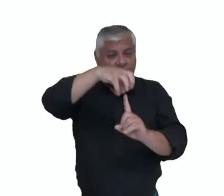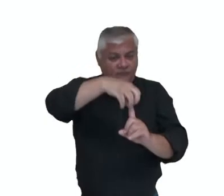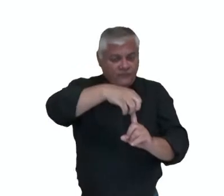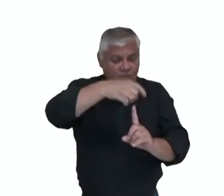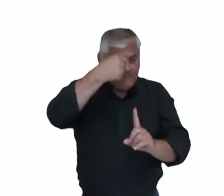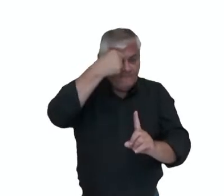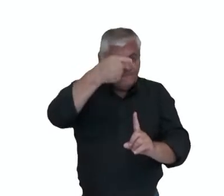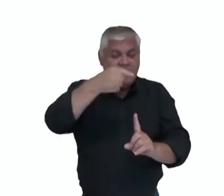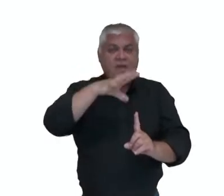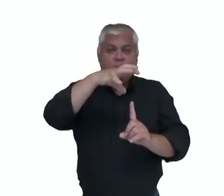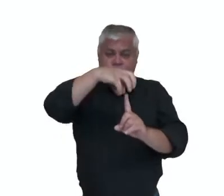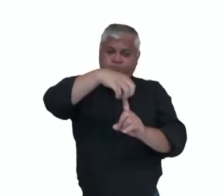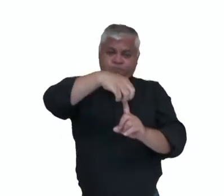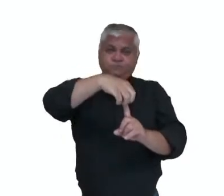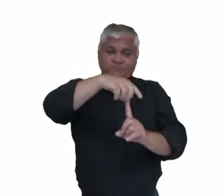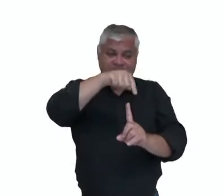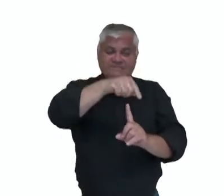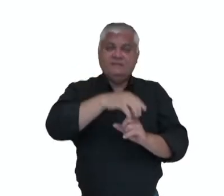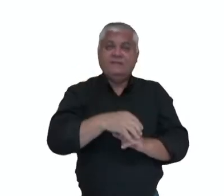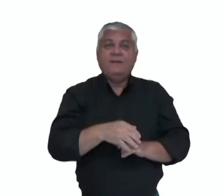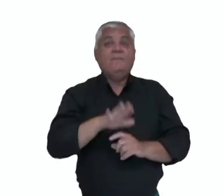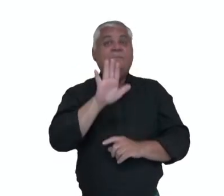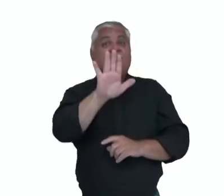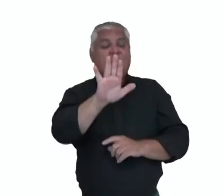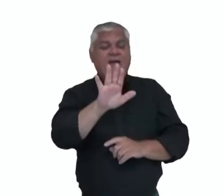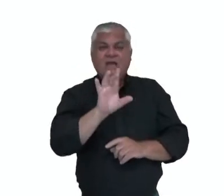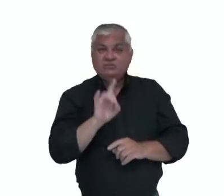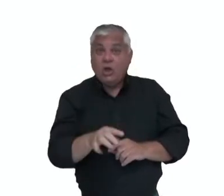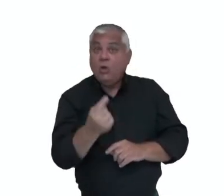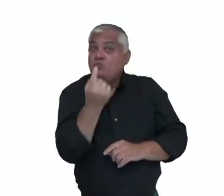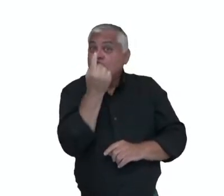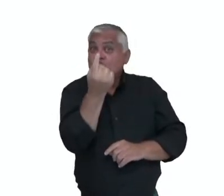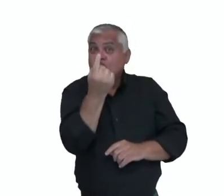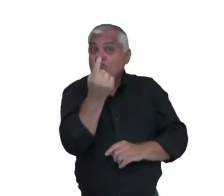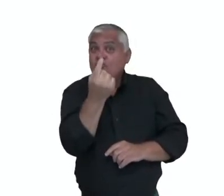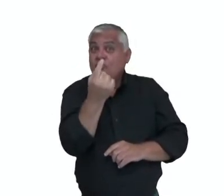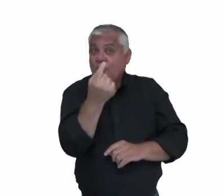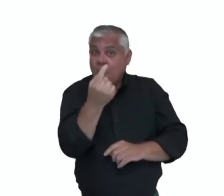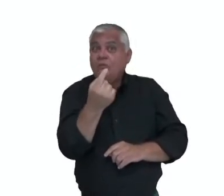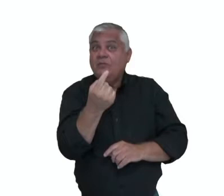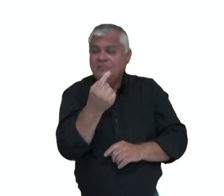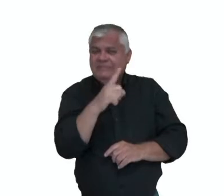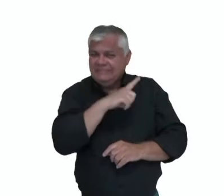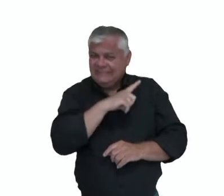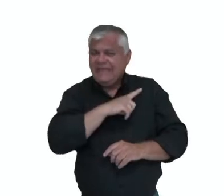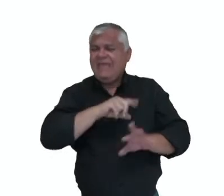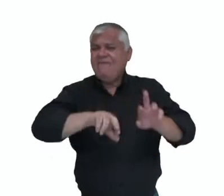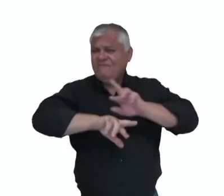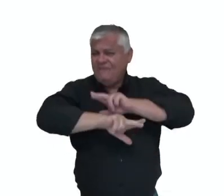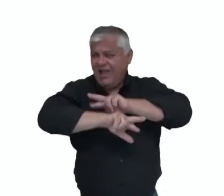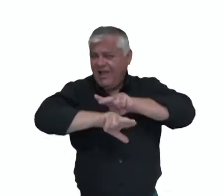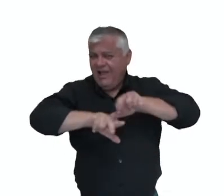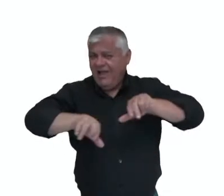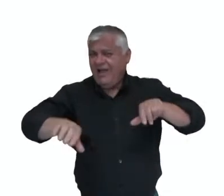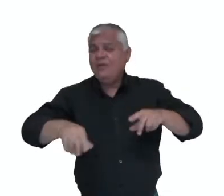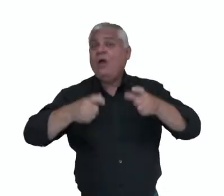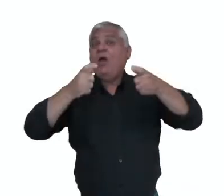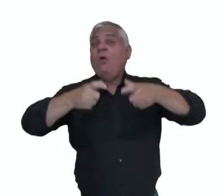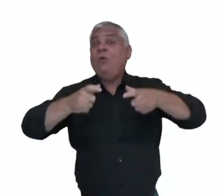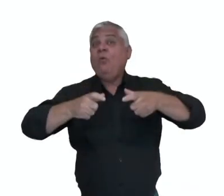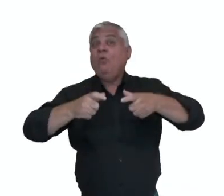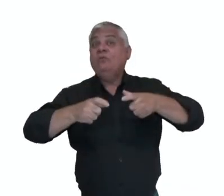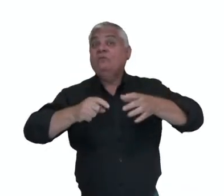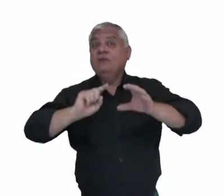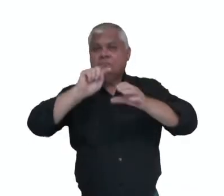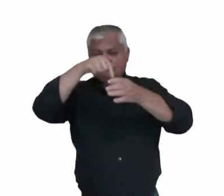mente a imagem de um cogumelo. Mal sabemos que essa é apenas uma parte do corpo desse tipo de fungo, né? Todo o restante do corpo, ele